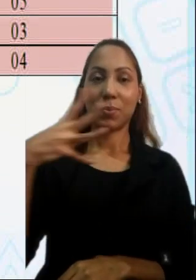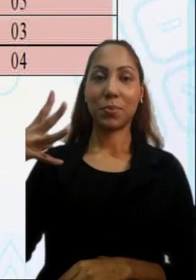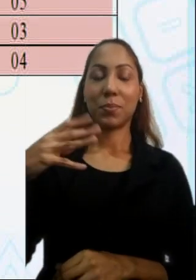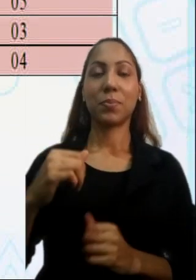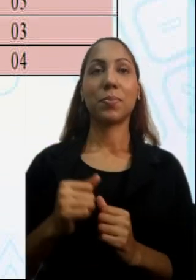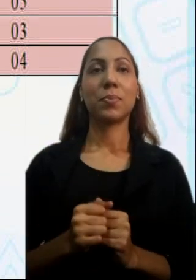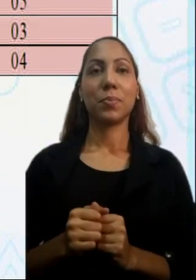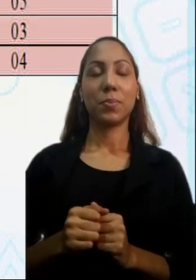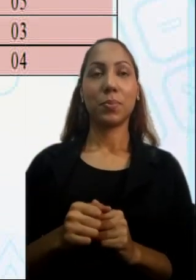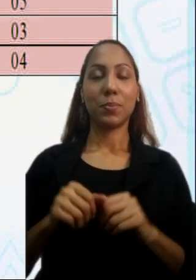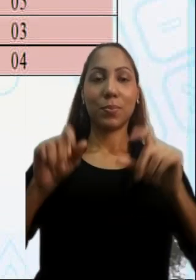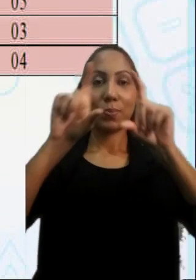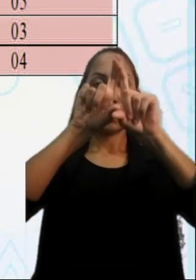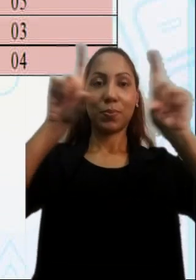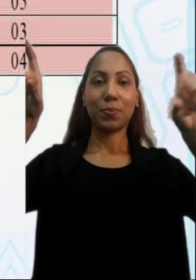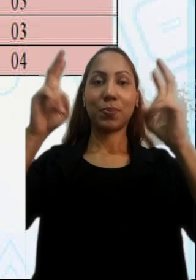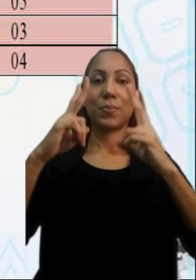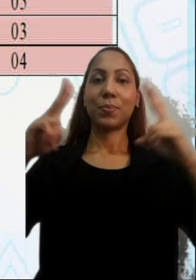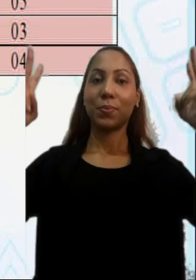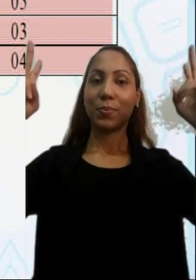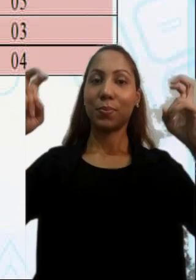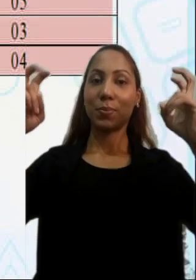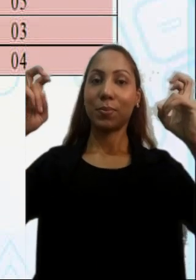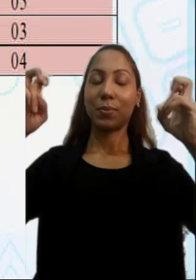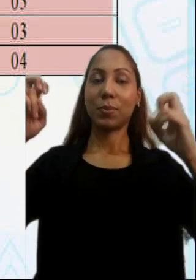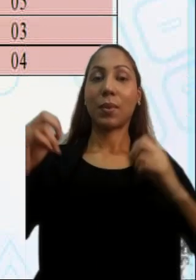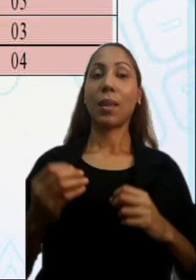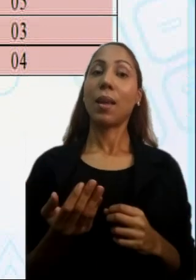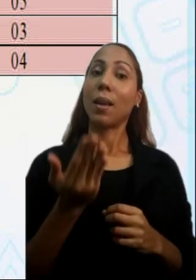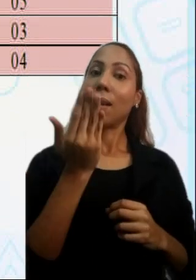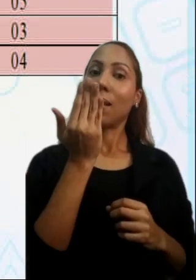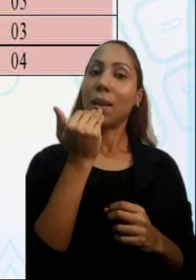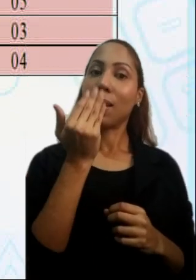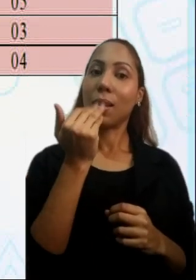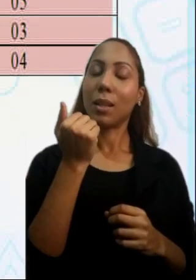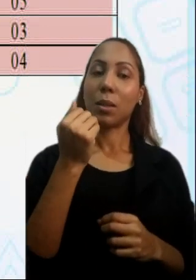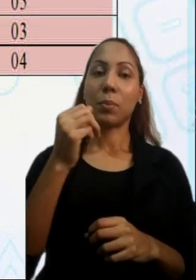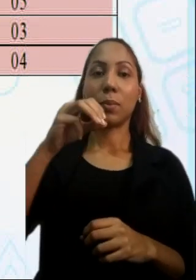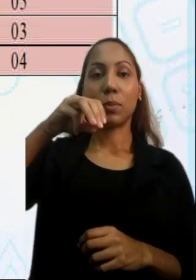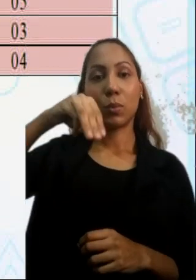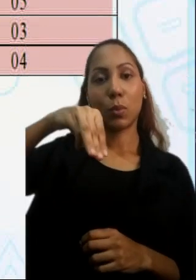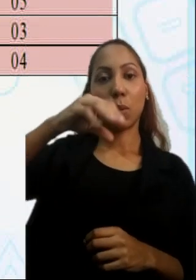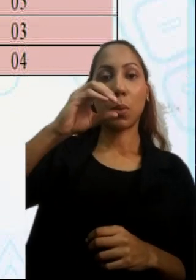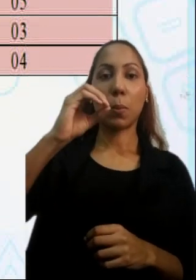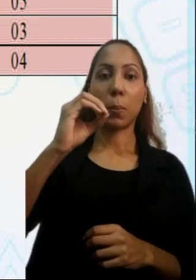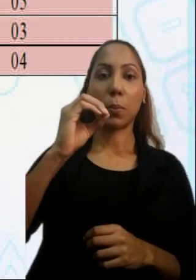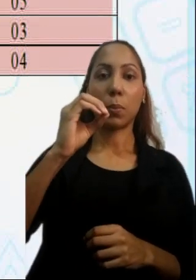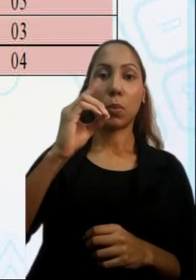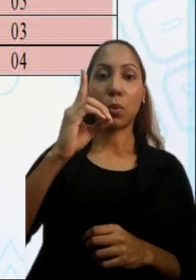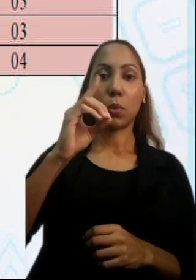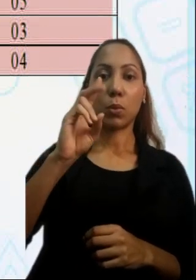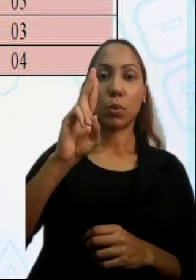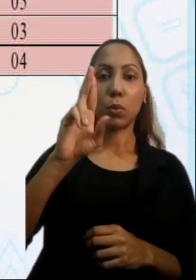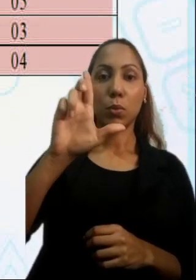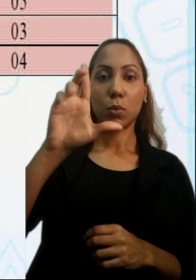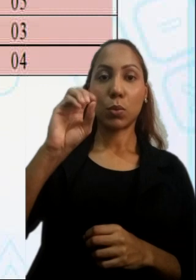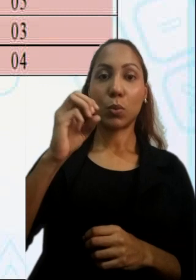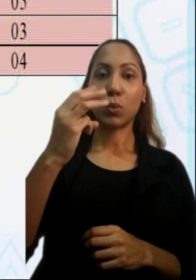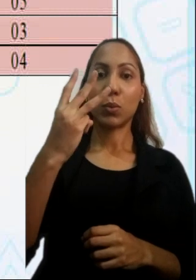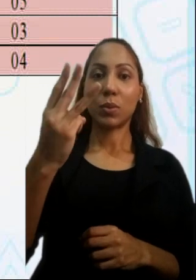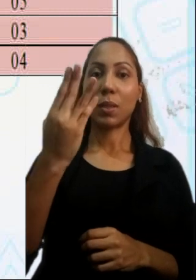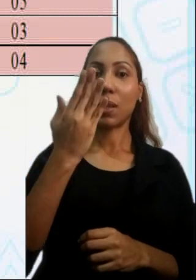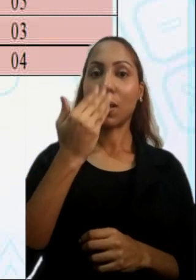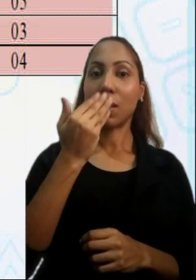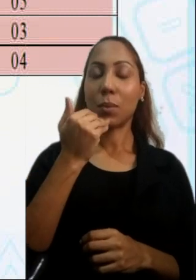temos referência de alimento dos estudantes do módulo 3 da Escola Bom Tempo. Numa coluna temos